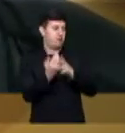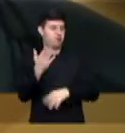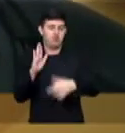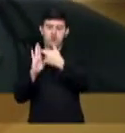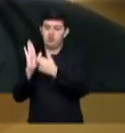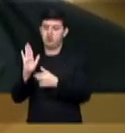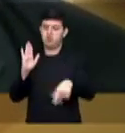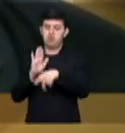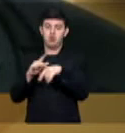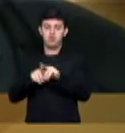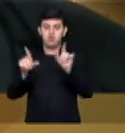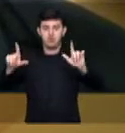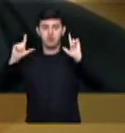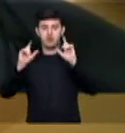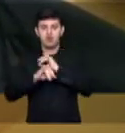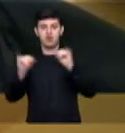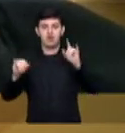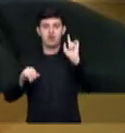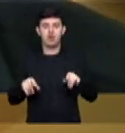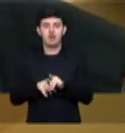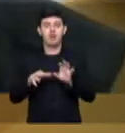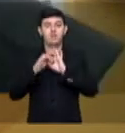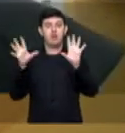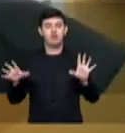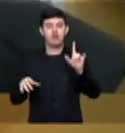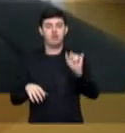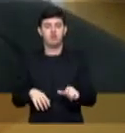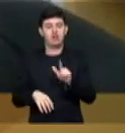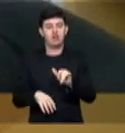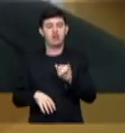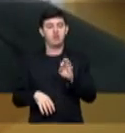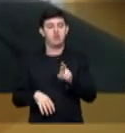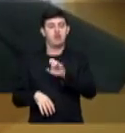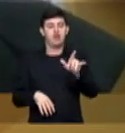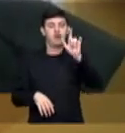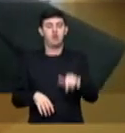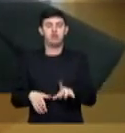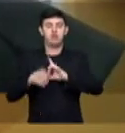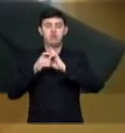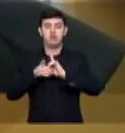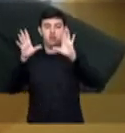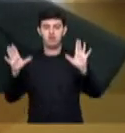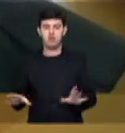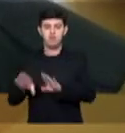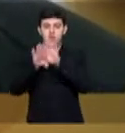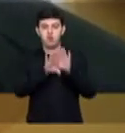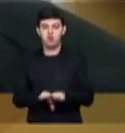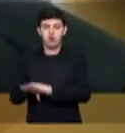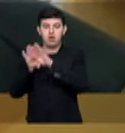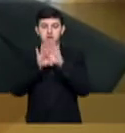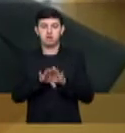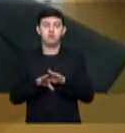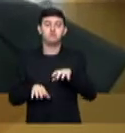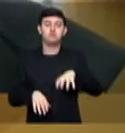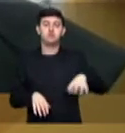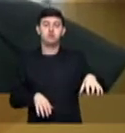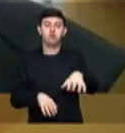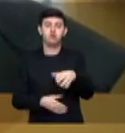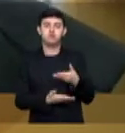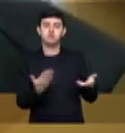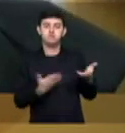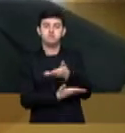É extraordinário, é libertário, é liberal, é absolutamente democrático que os setores se